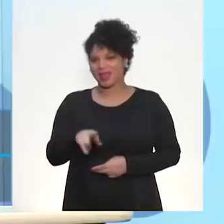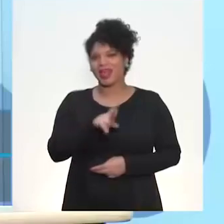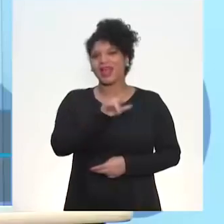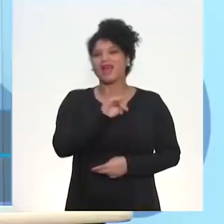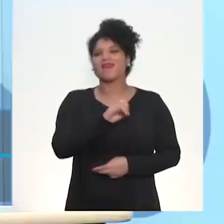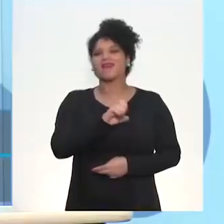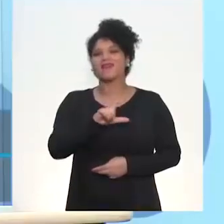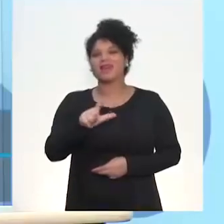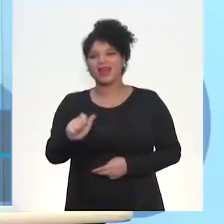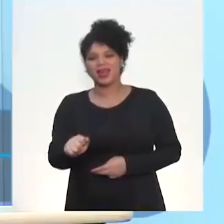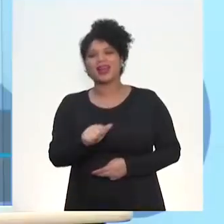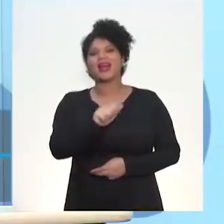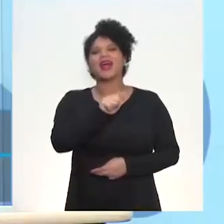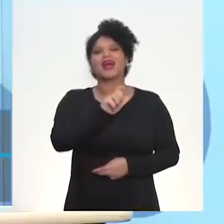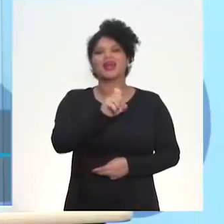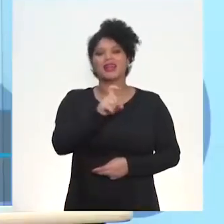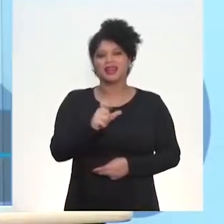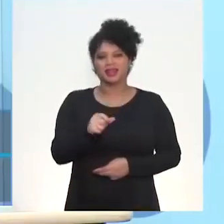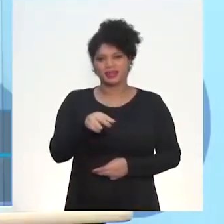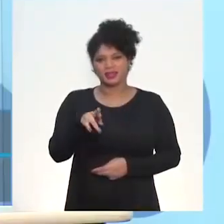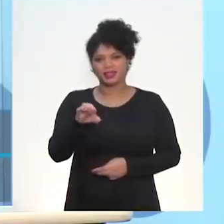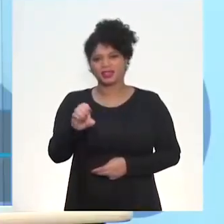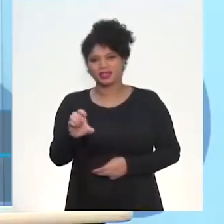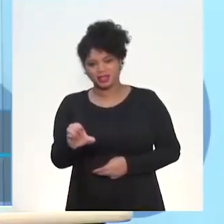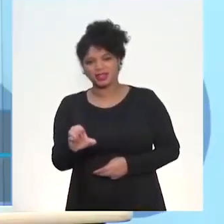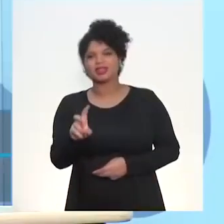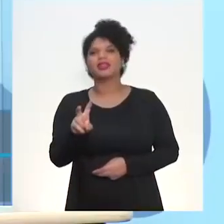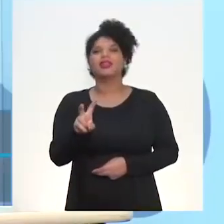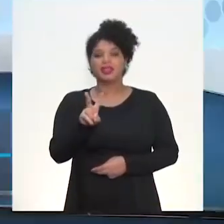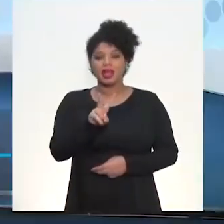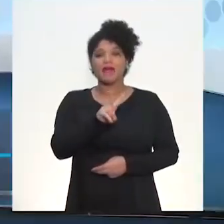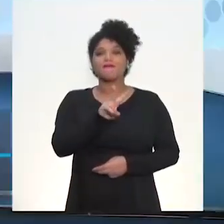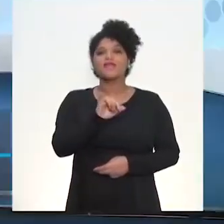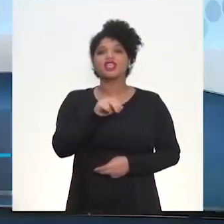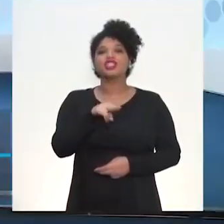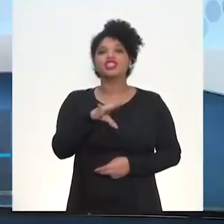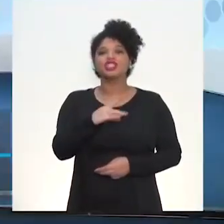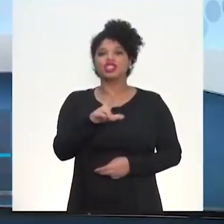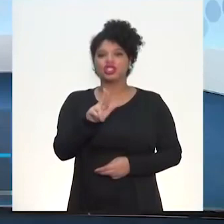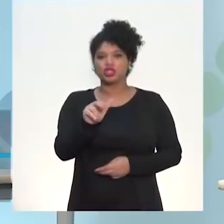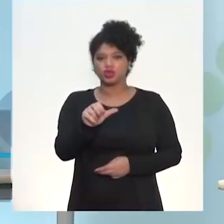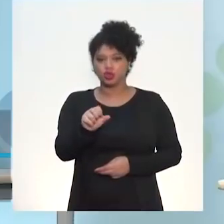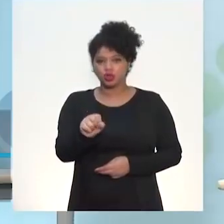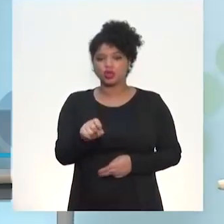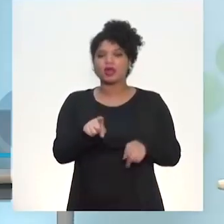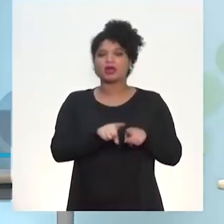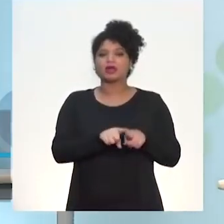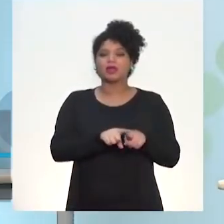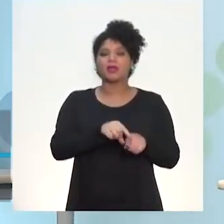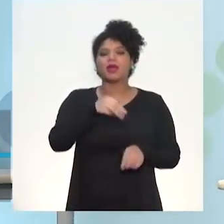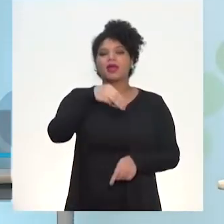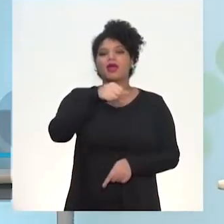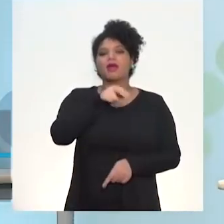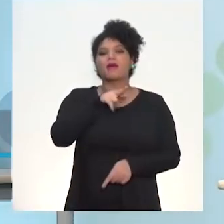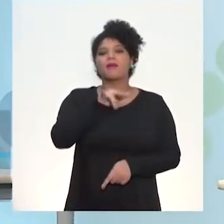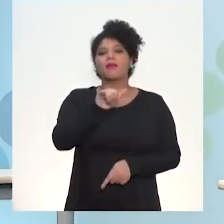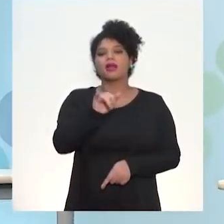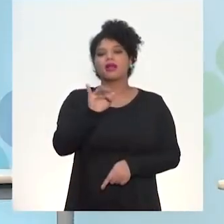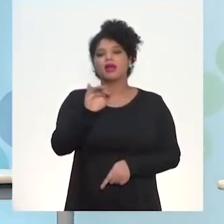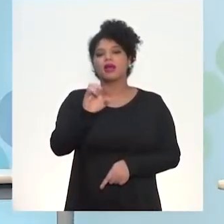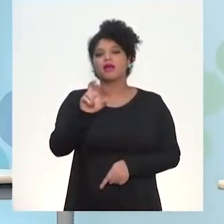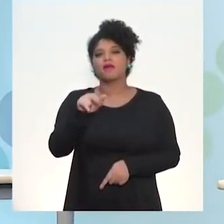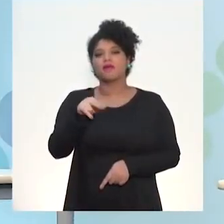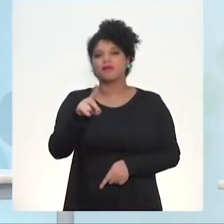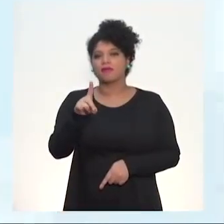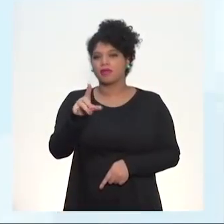Rafaela, Alexandre, Vitória, Vinícius e Maria Fernanda. Vamos conferir? Vamos, gostei do nome do povo. Então, vamos lá. Meu valor do A, vou chamar